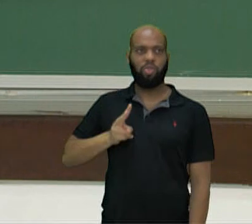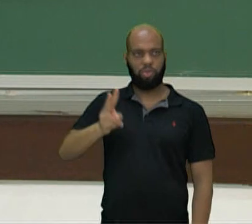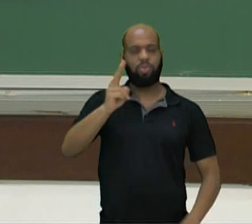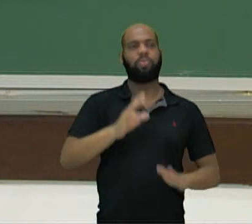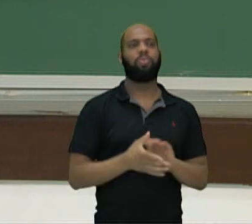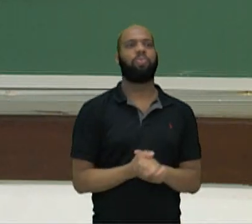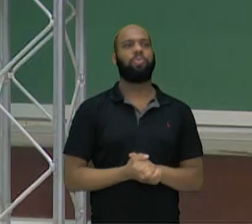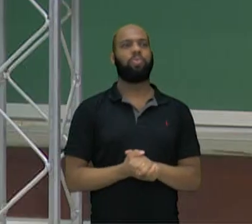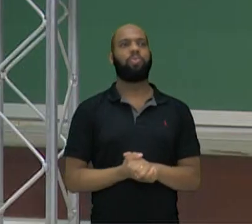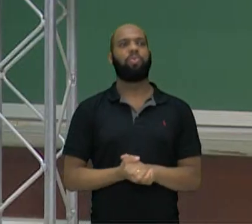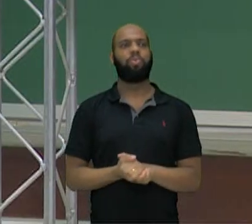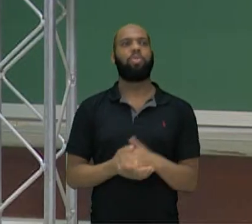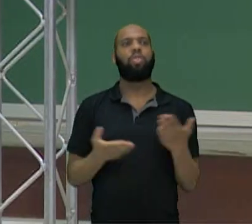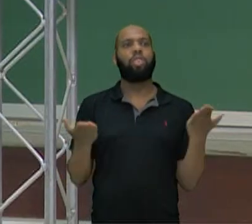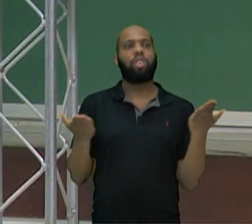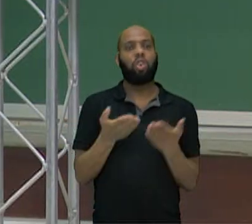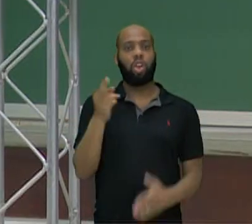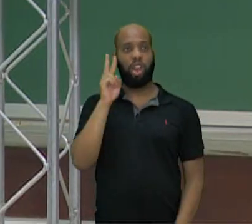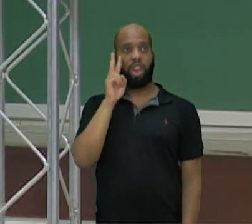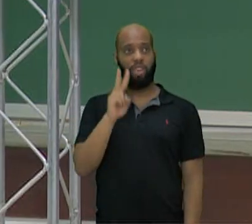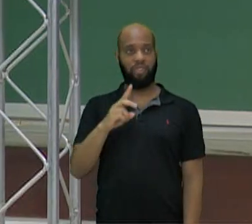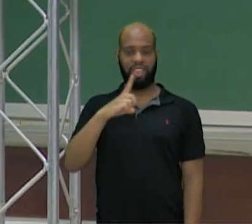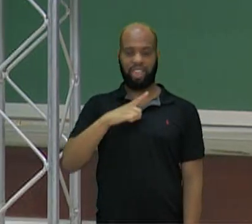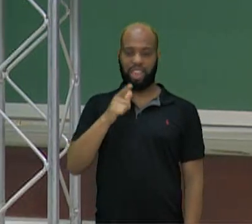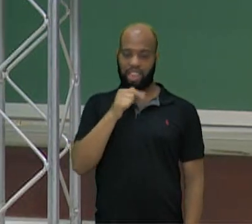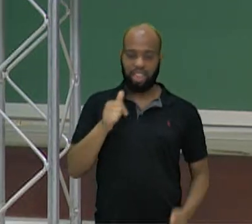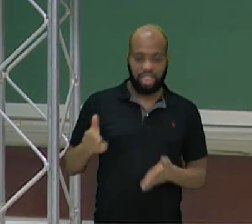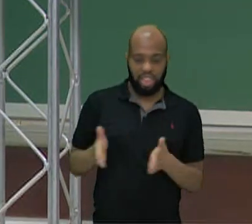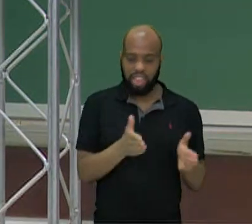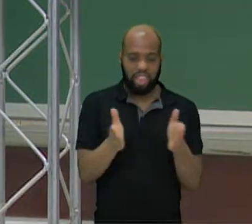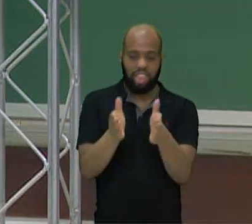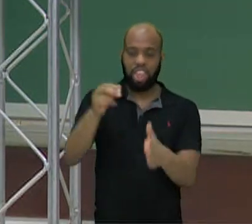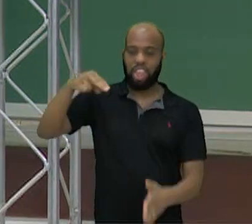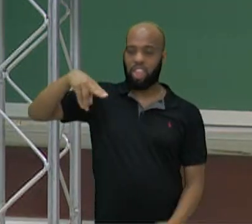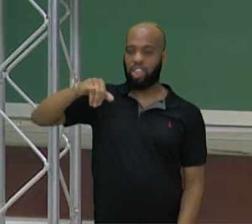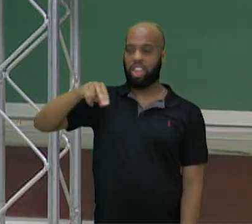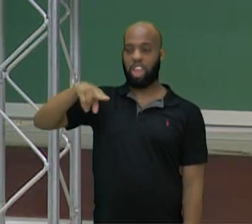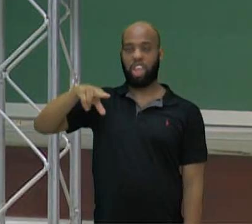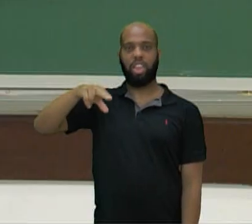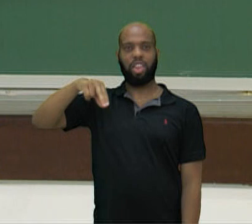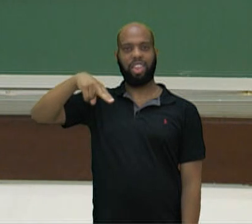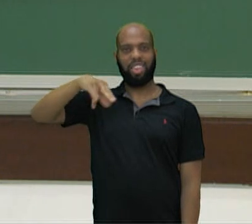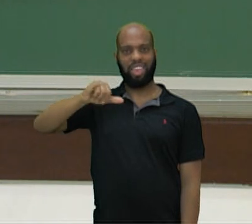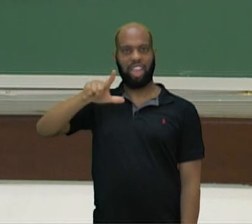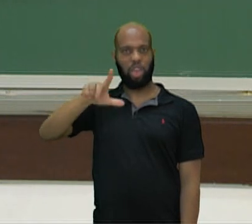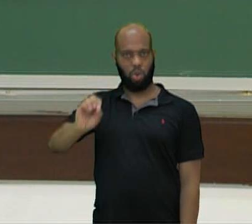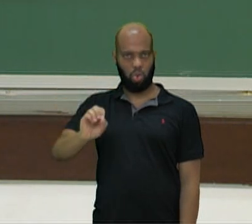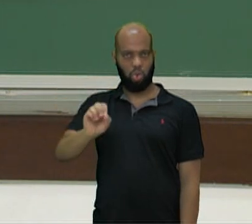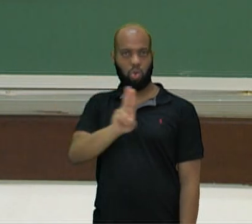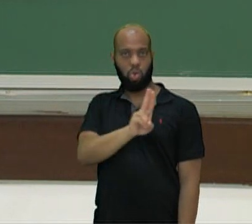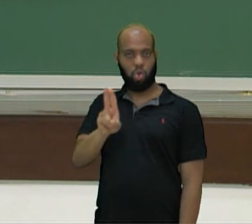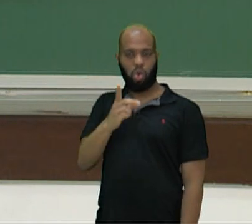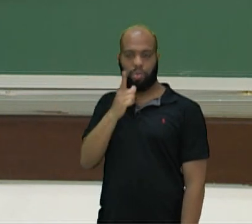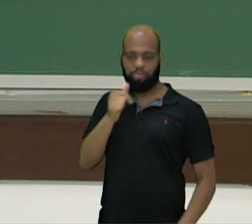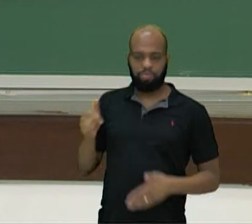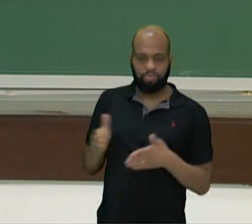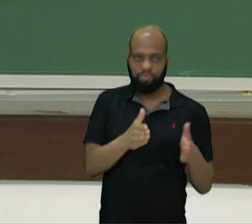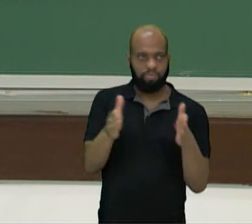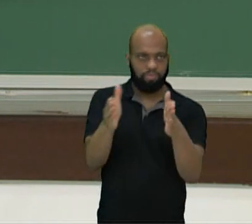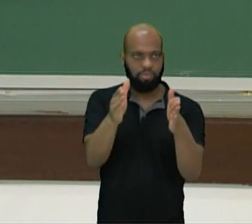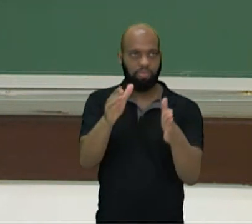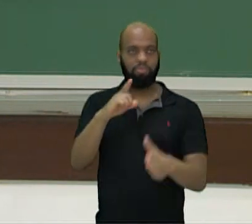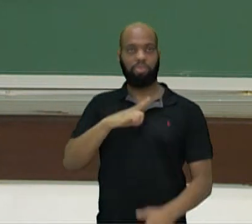frente. Olha o Rio Nilo. Falar de hidrografia do continente africano e não falar do